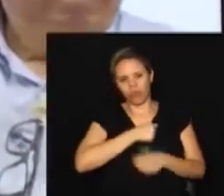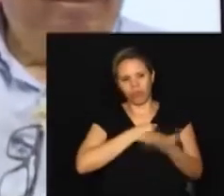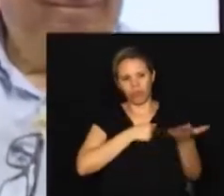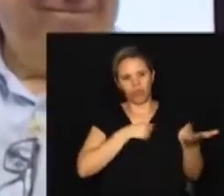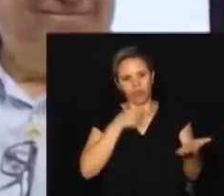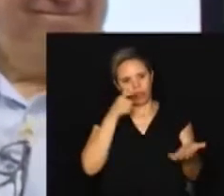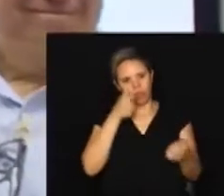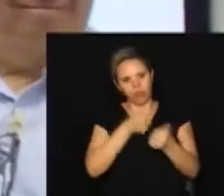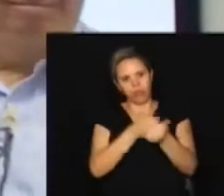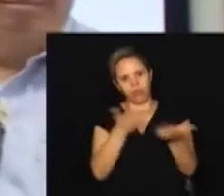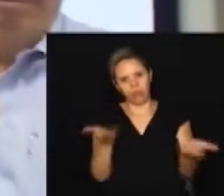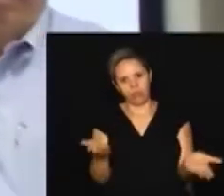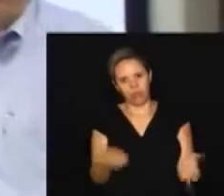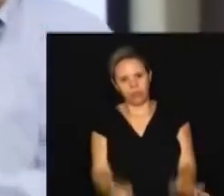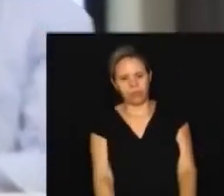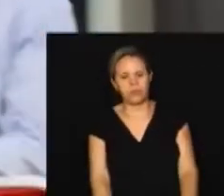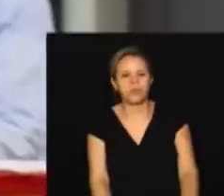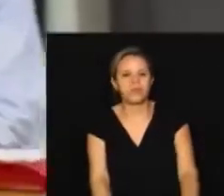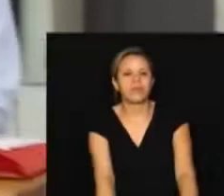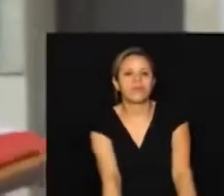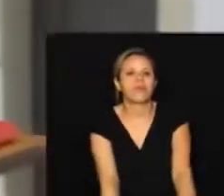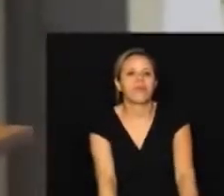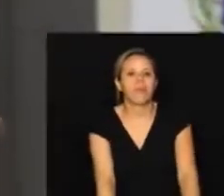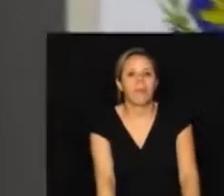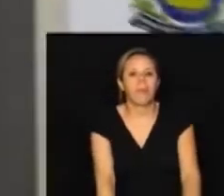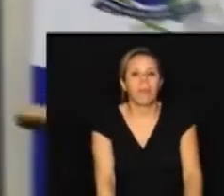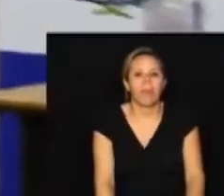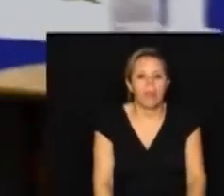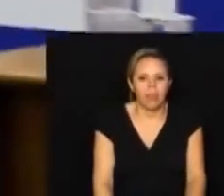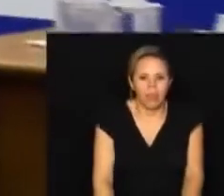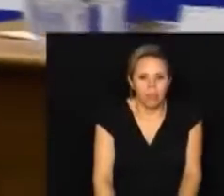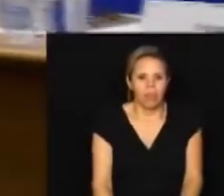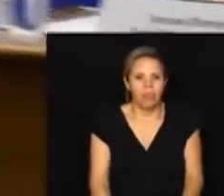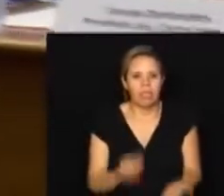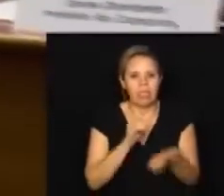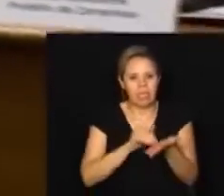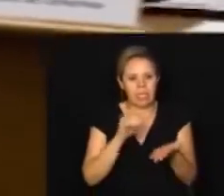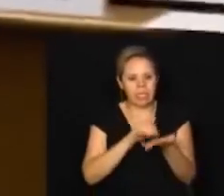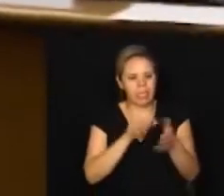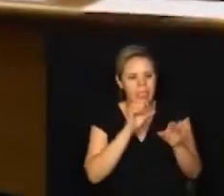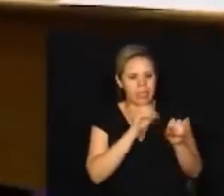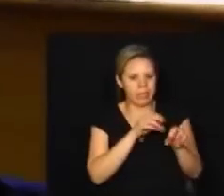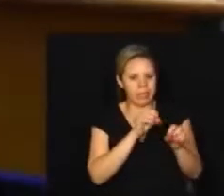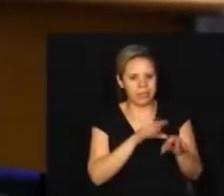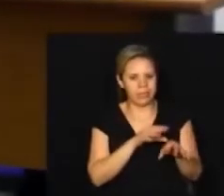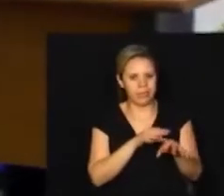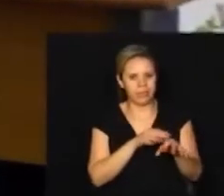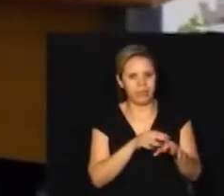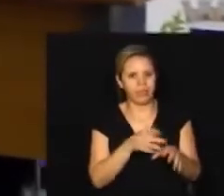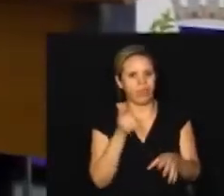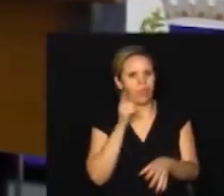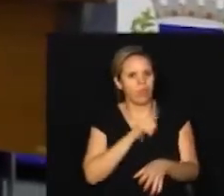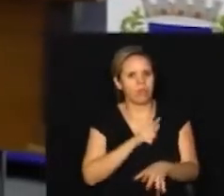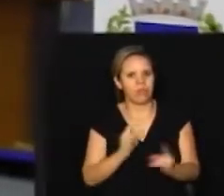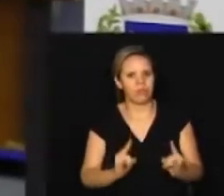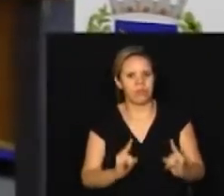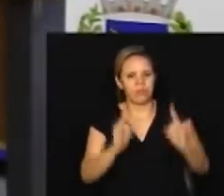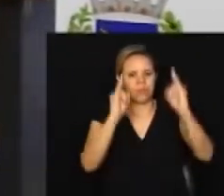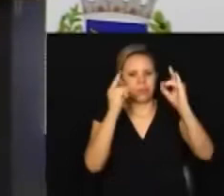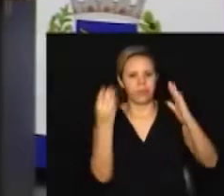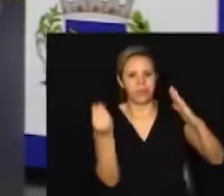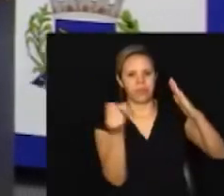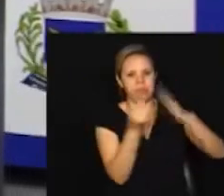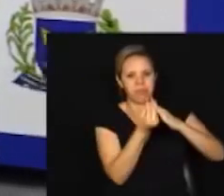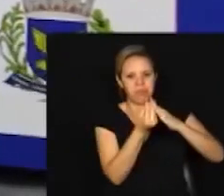nos acompanhando. Então fica aí o histórico. A Secretaria de Educação adquiriu esse prédio da